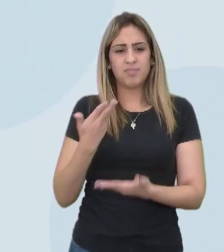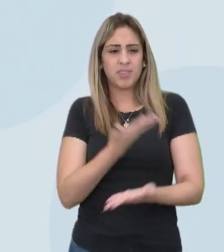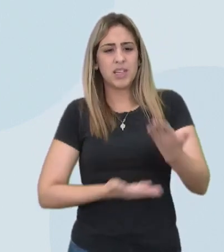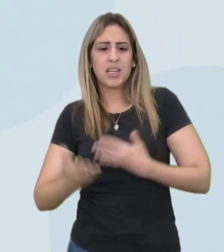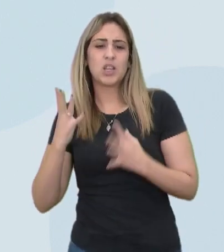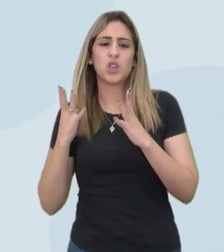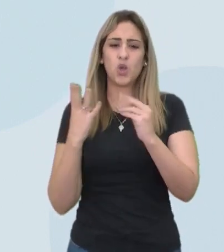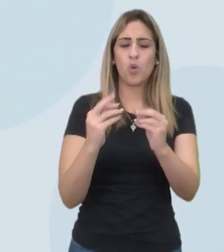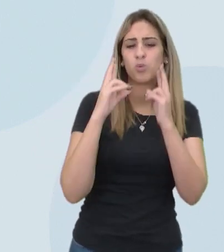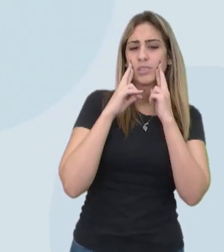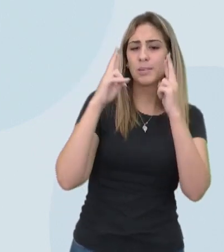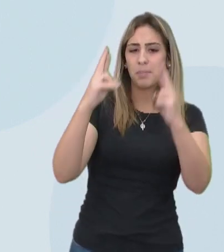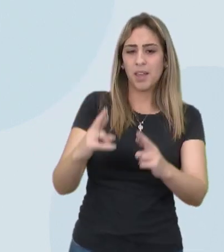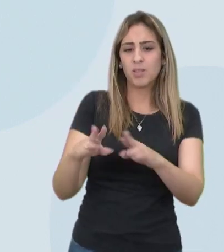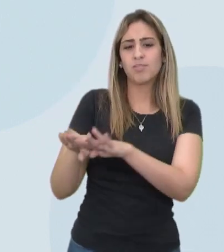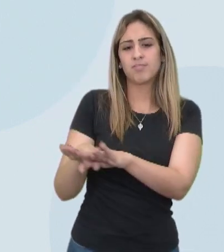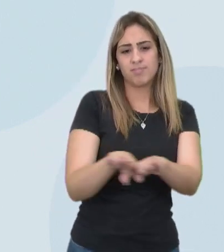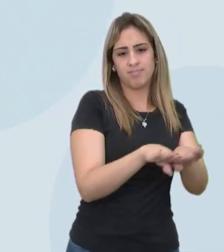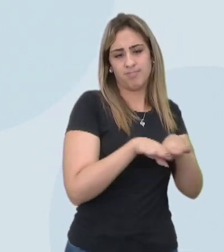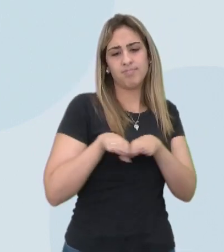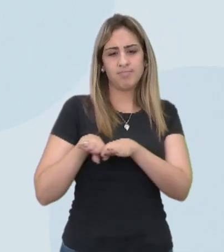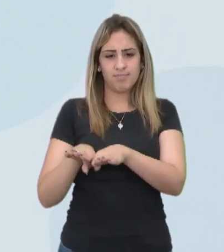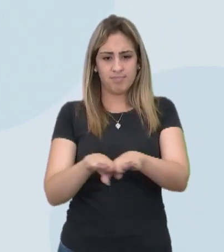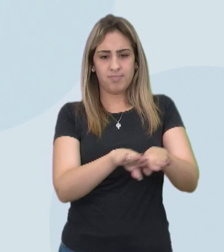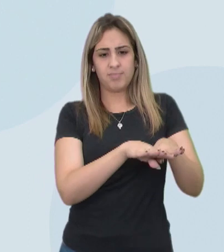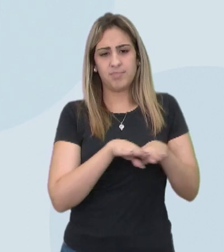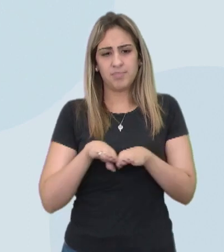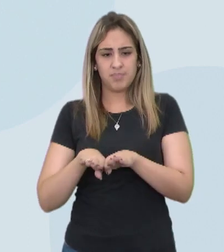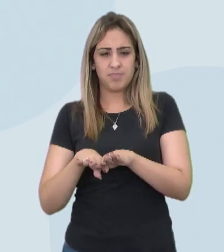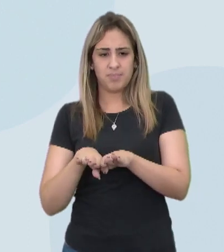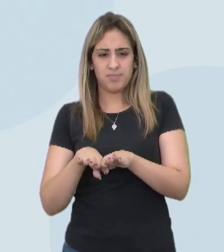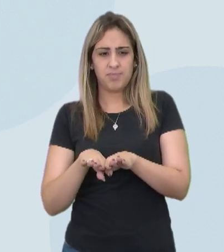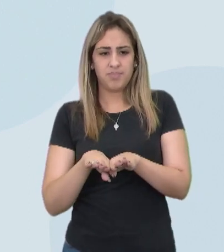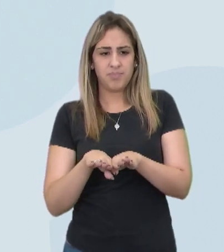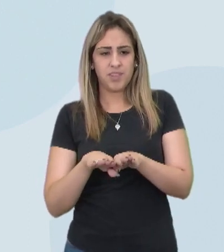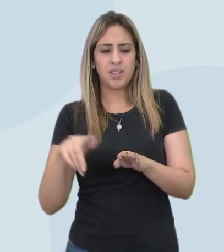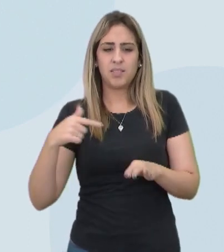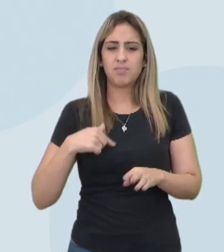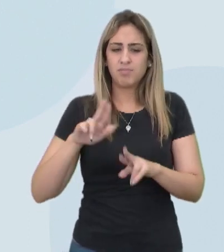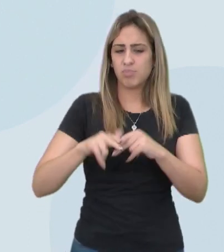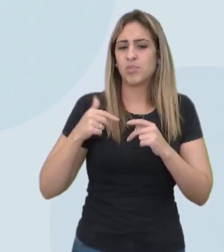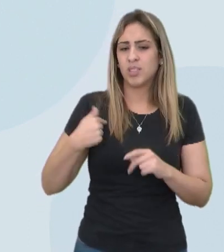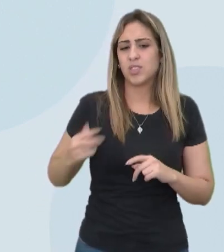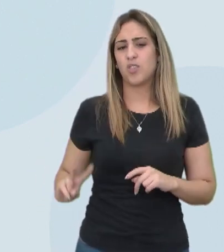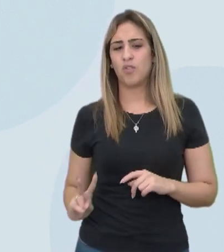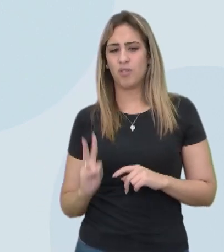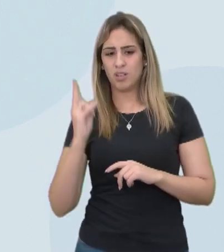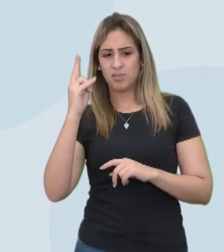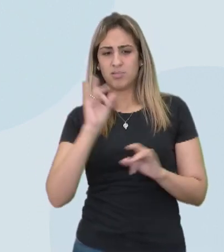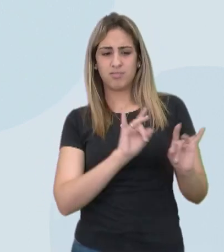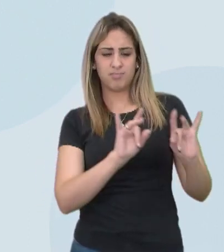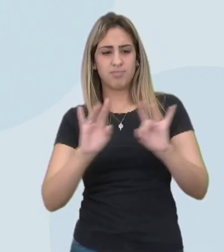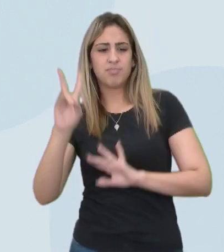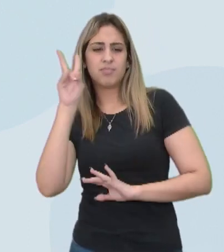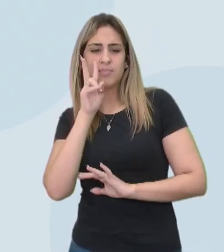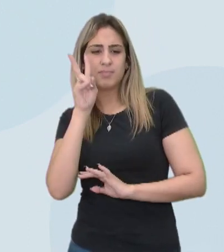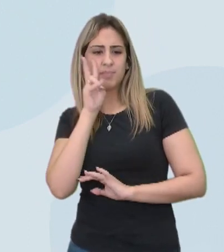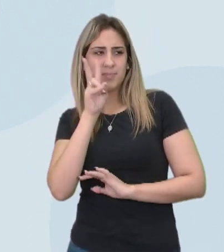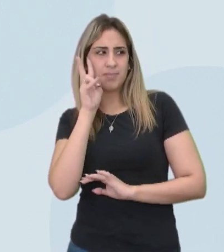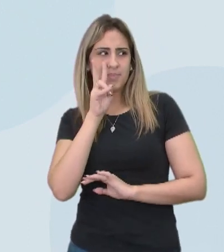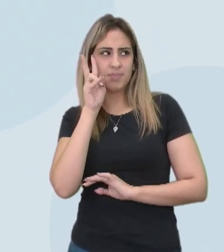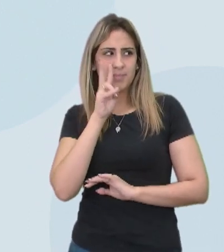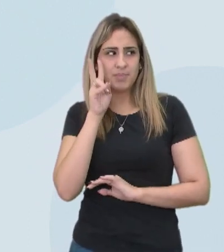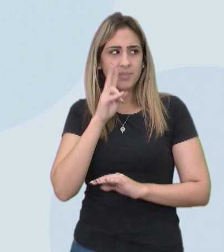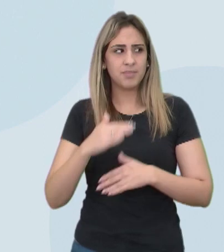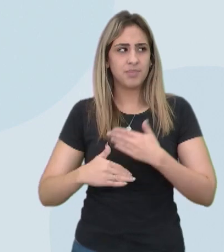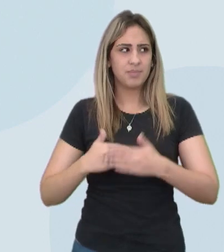Tratar todos com respeito e a equidade propagar. Por isso, eu valorizo cada